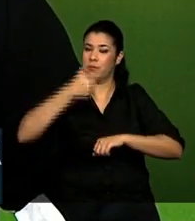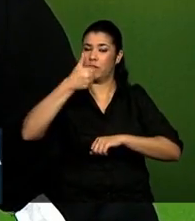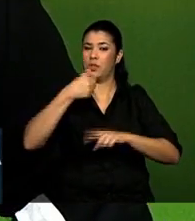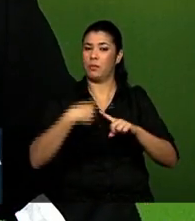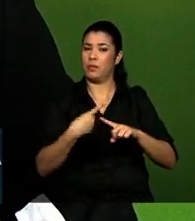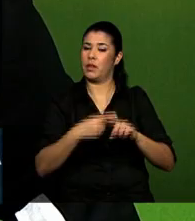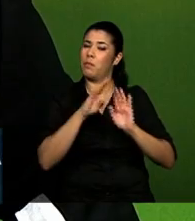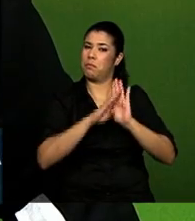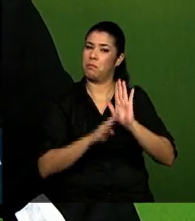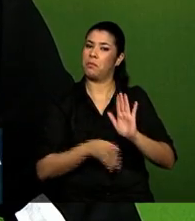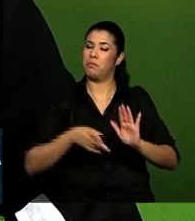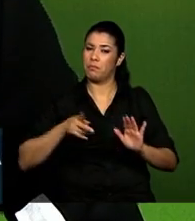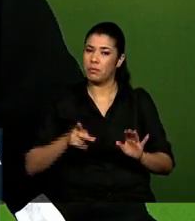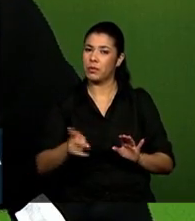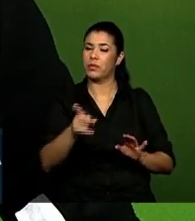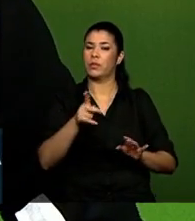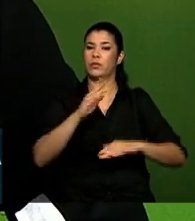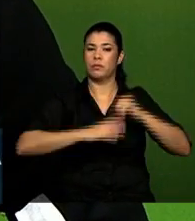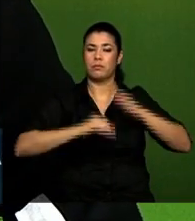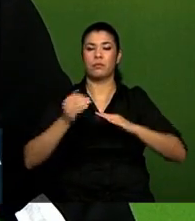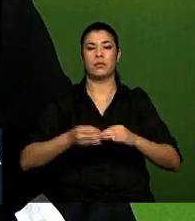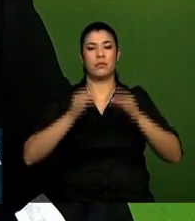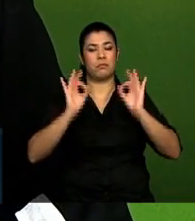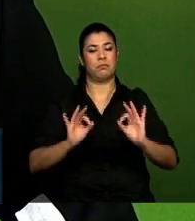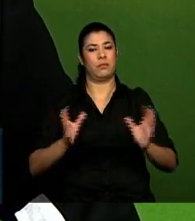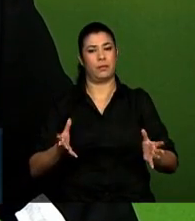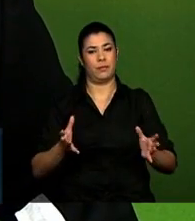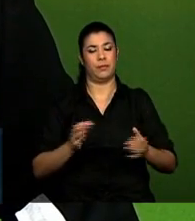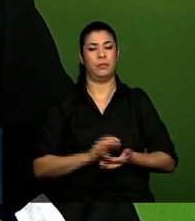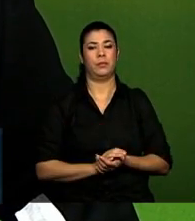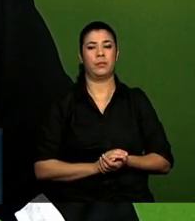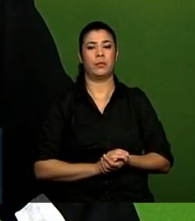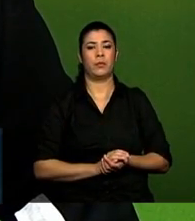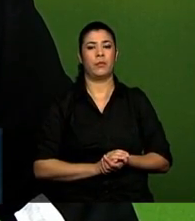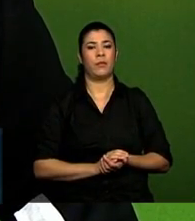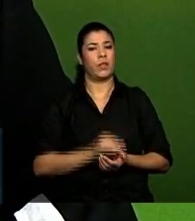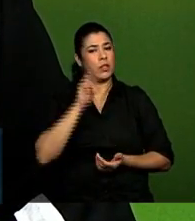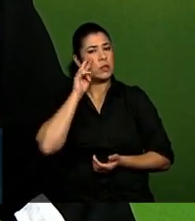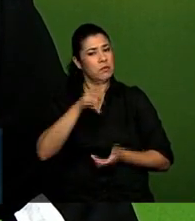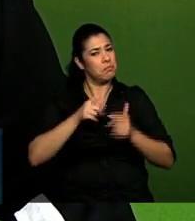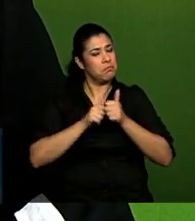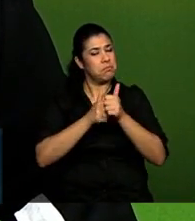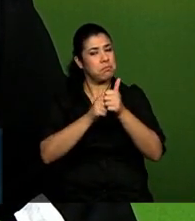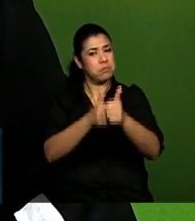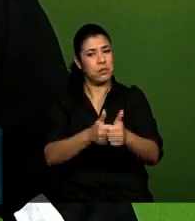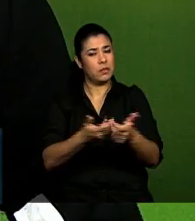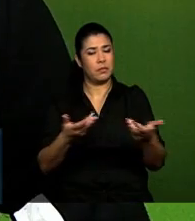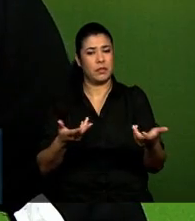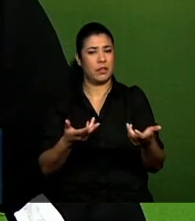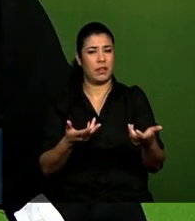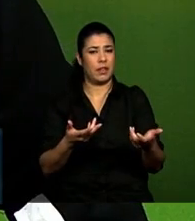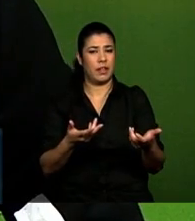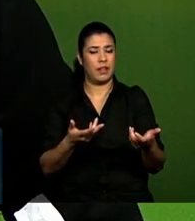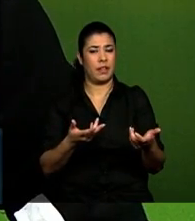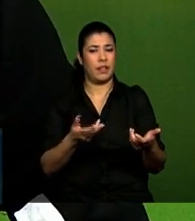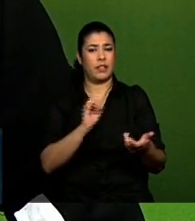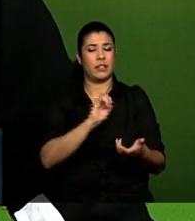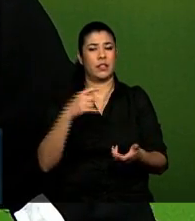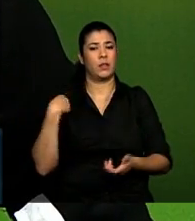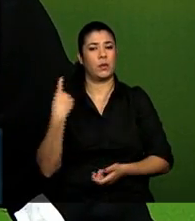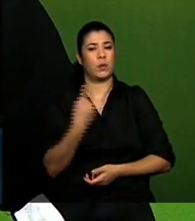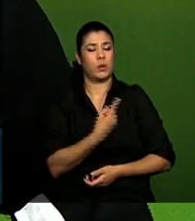seja implementado assim que nós estamos acompanhando este processo né Eh de tal forma que